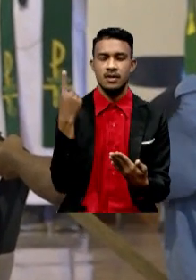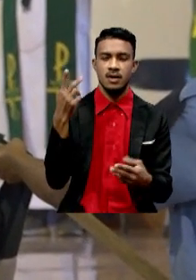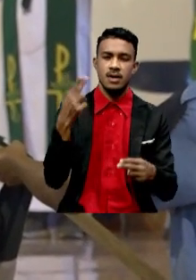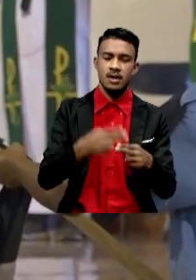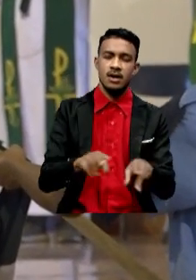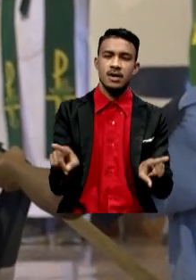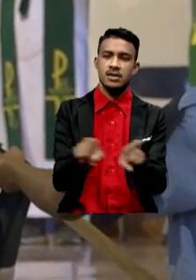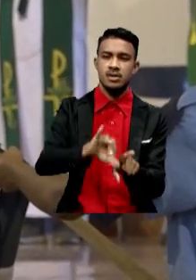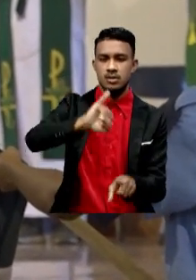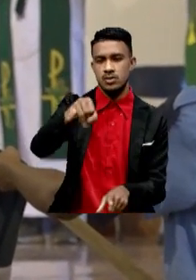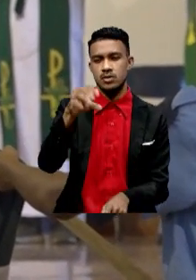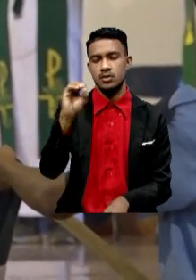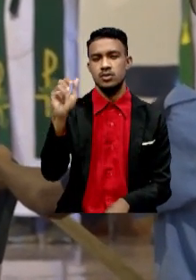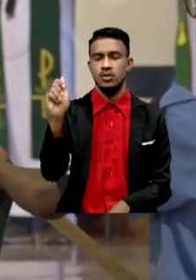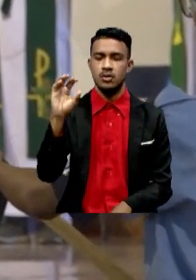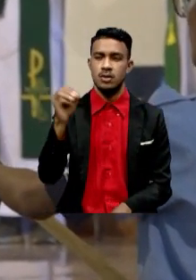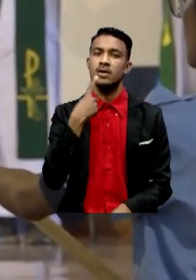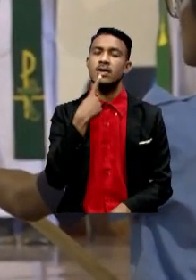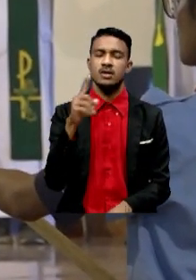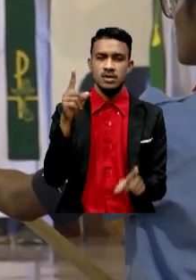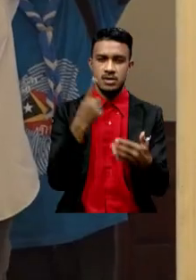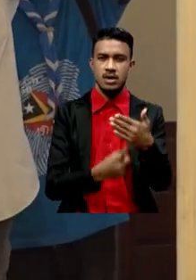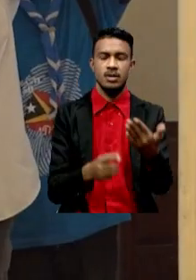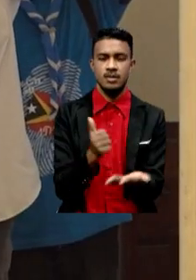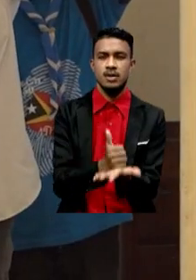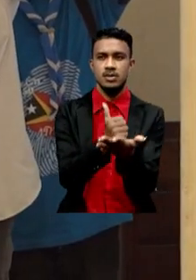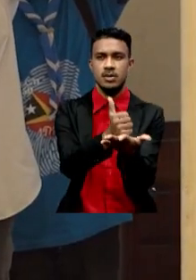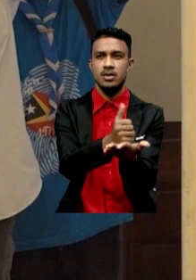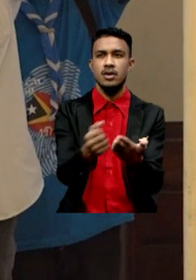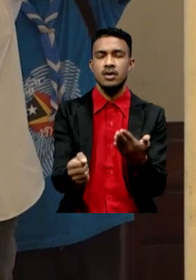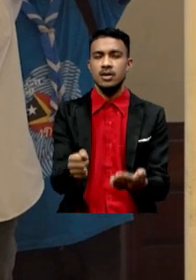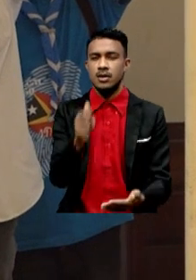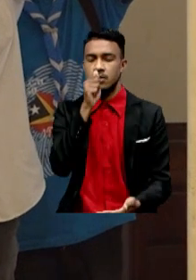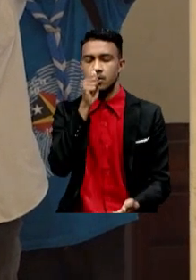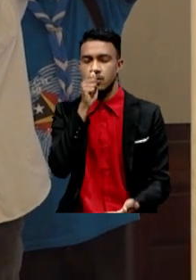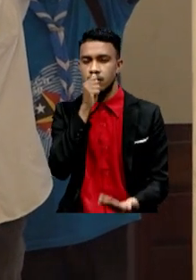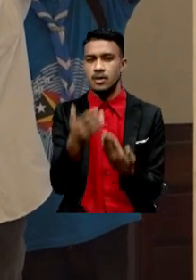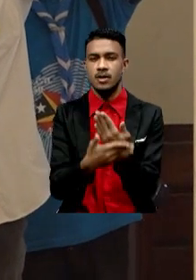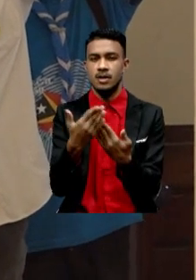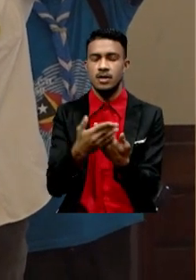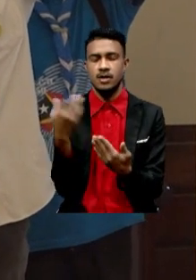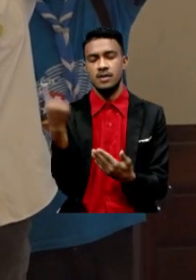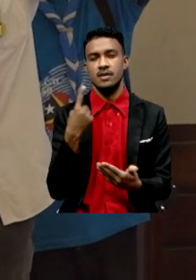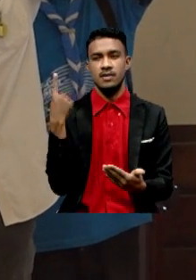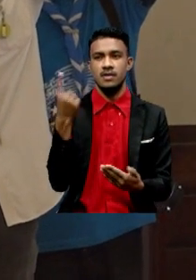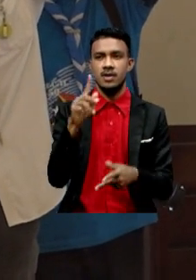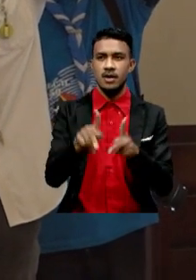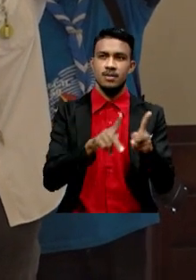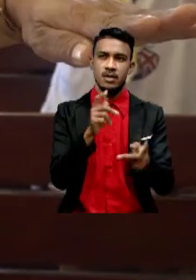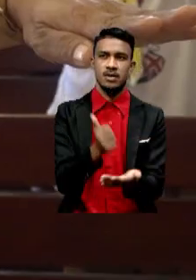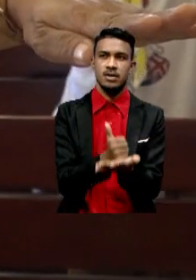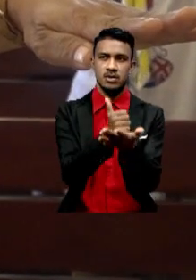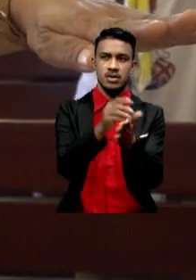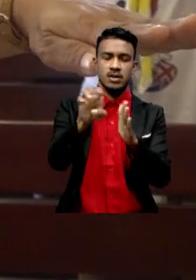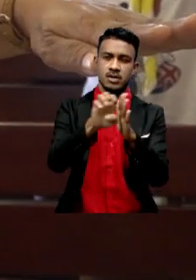ansene, sai da mão para ele contribuir, e da neta vai beber contribuir. Não, não, nene que beber. Estado nem tá rede, raça com matan. Escuteiro, sira, mas contribui. Estado nesse sentido,